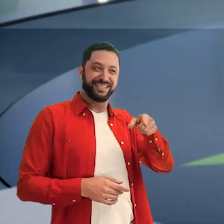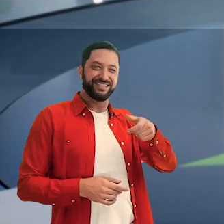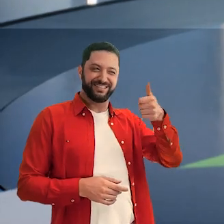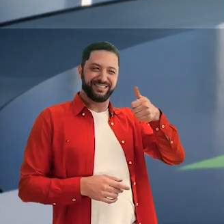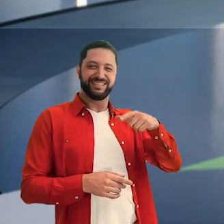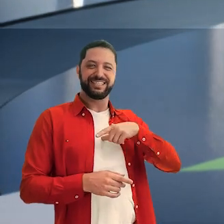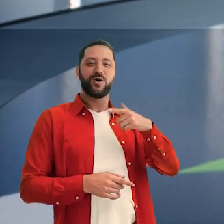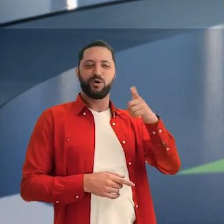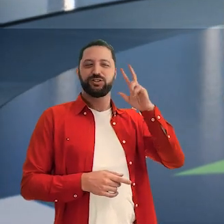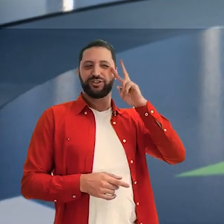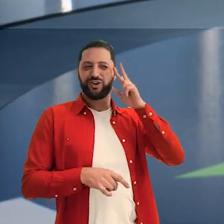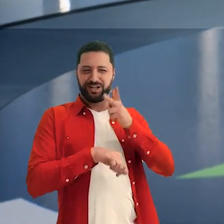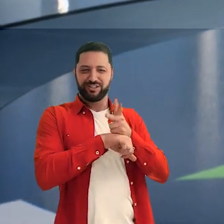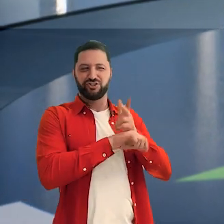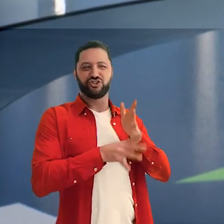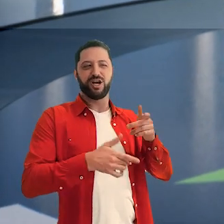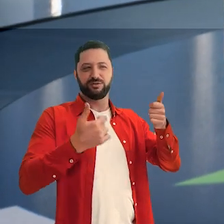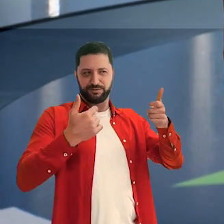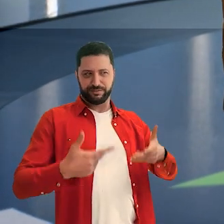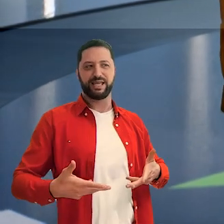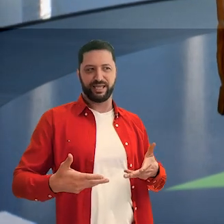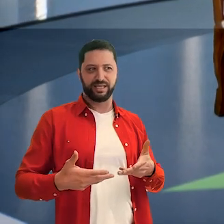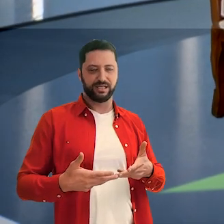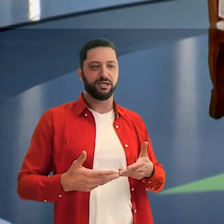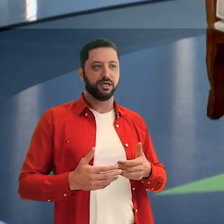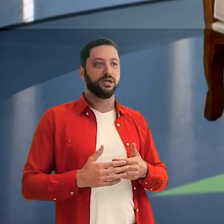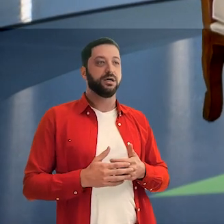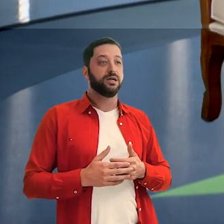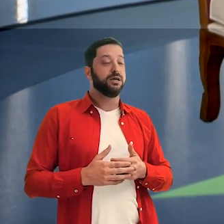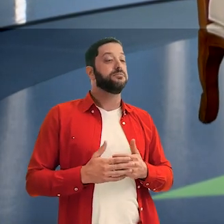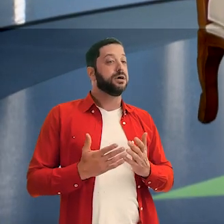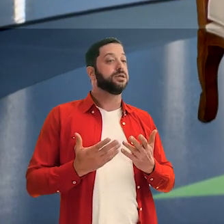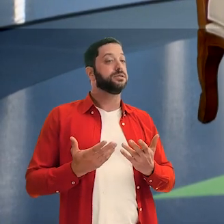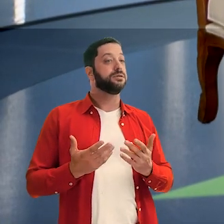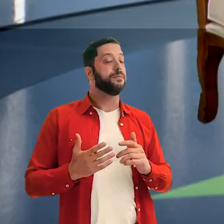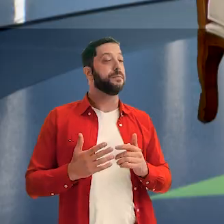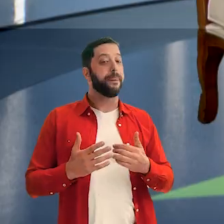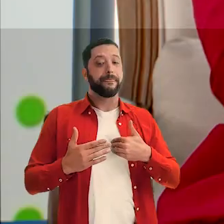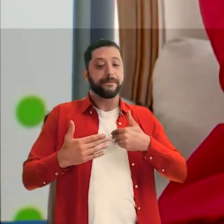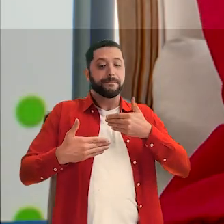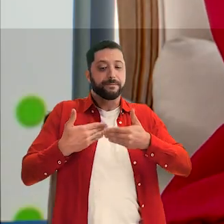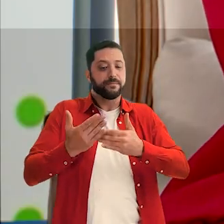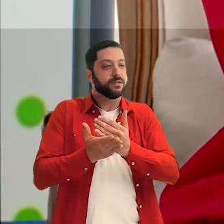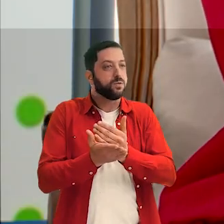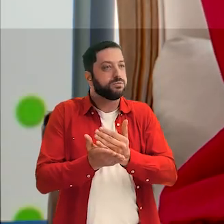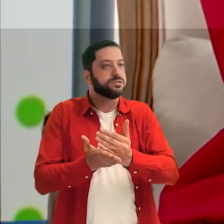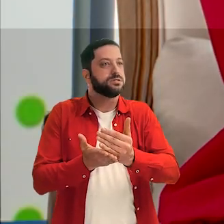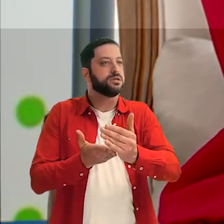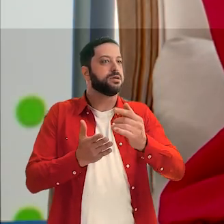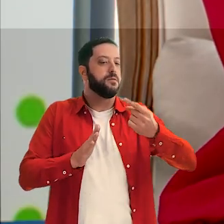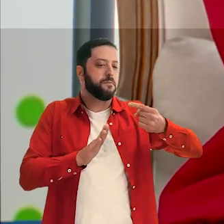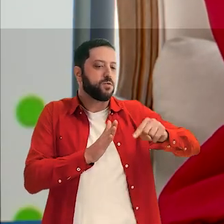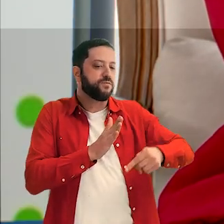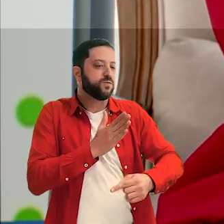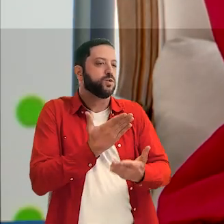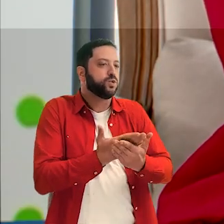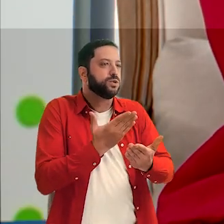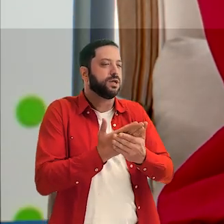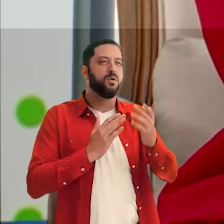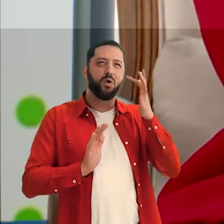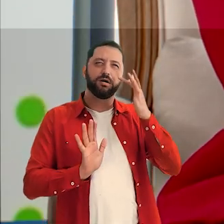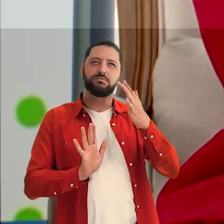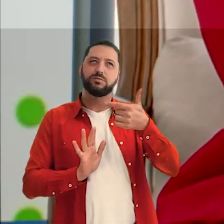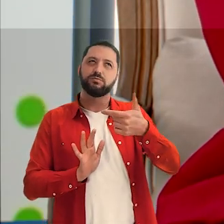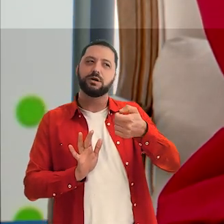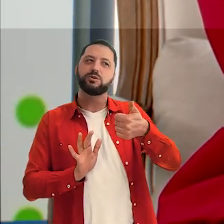para vocês escutarem no outro episódio que a gente teve aqui. Mas eu comecei a aprofundar em mentalidade em